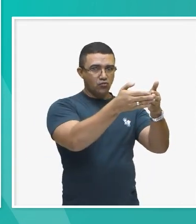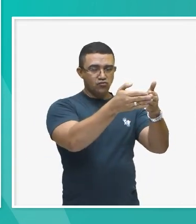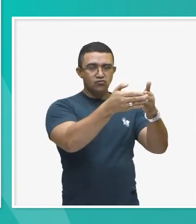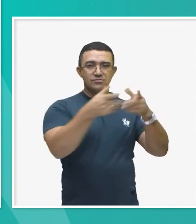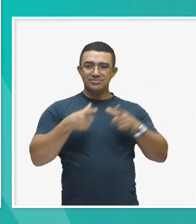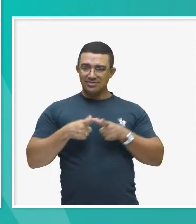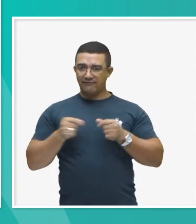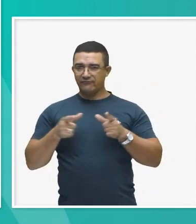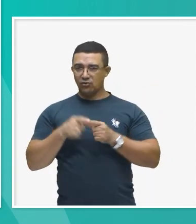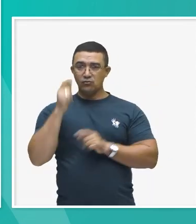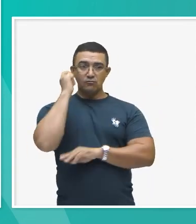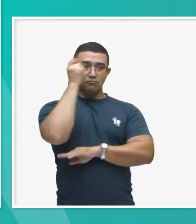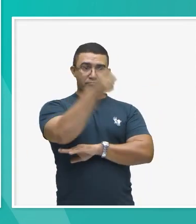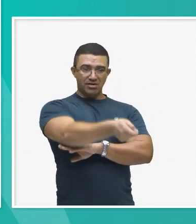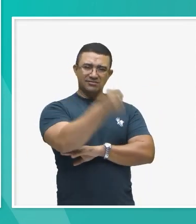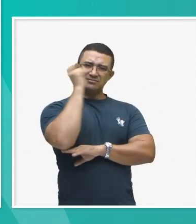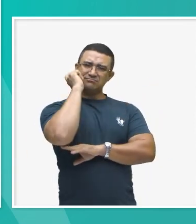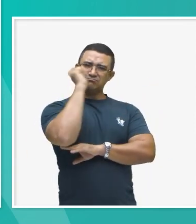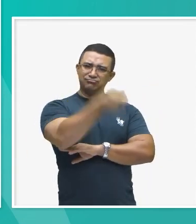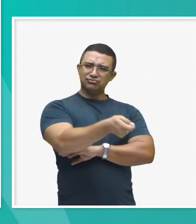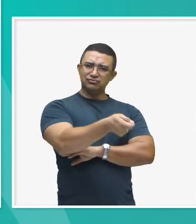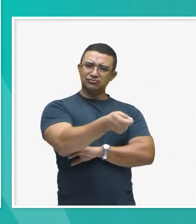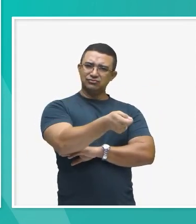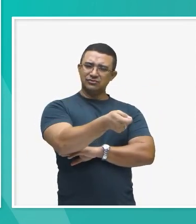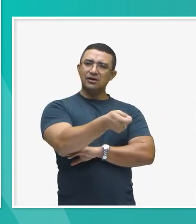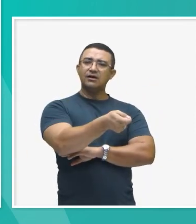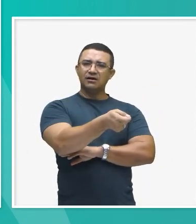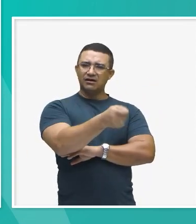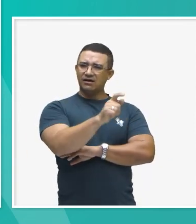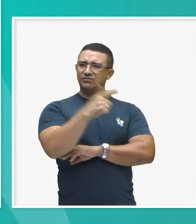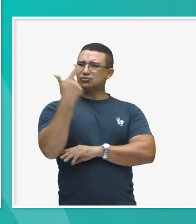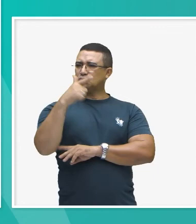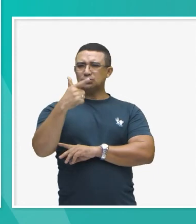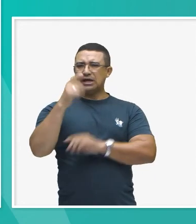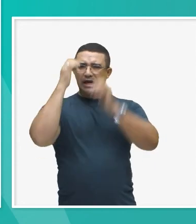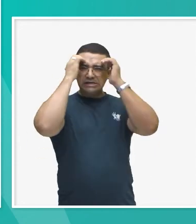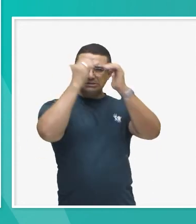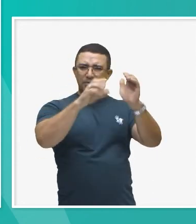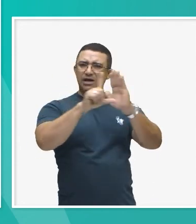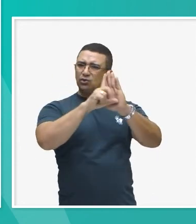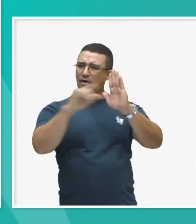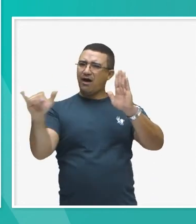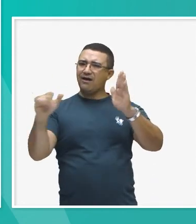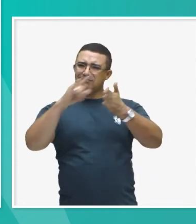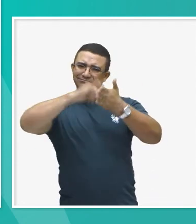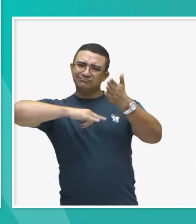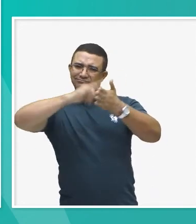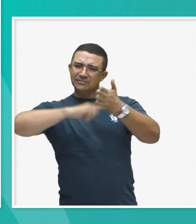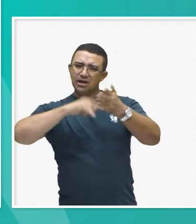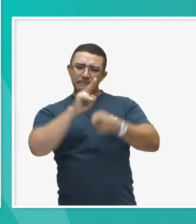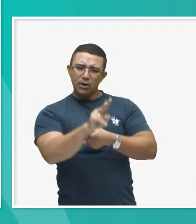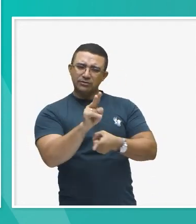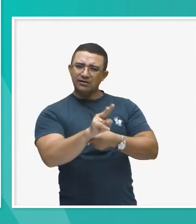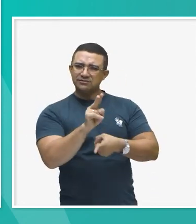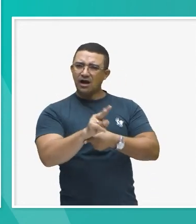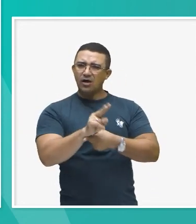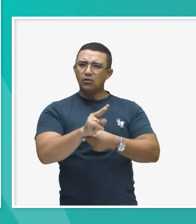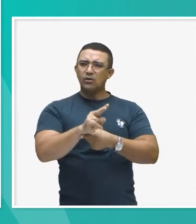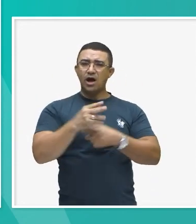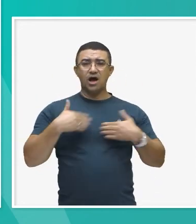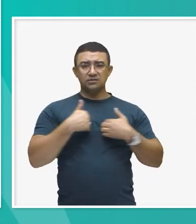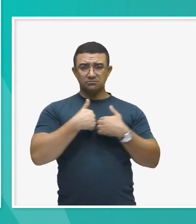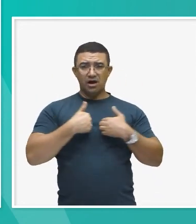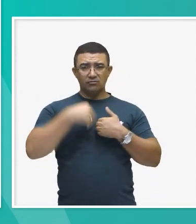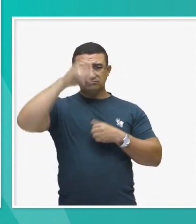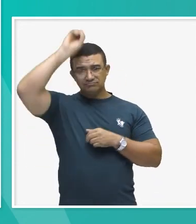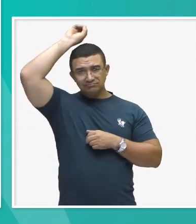a ideia do desrespeito a tratados internacionais de proteção a esse animal, tá? Quando você tem